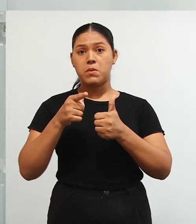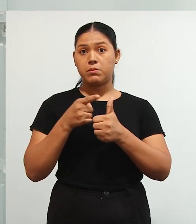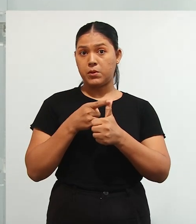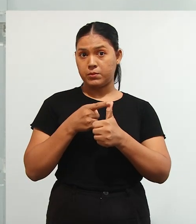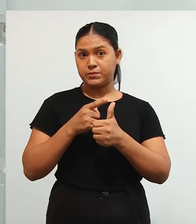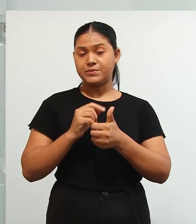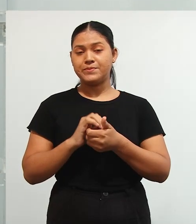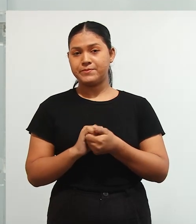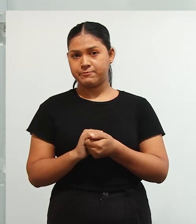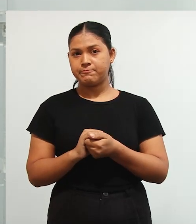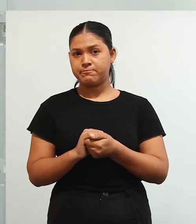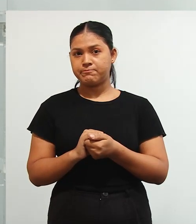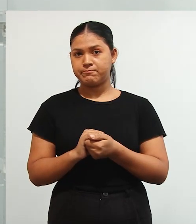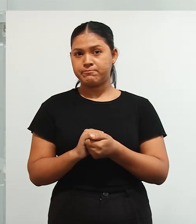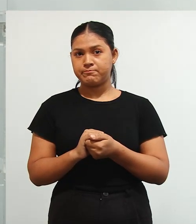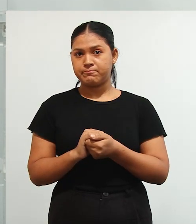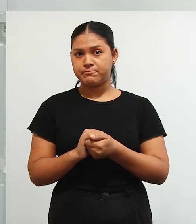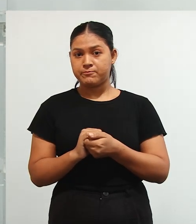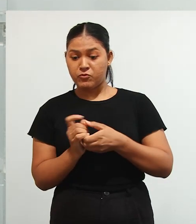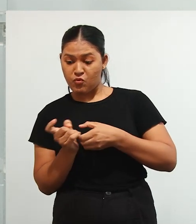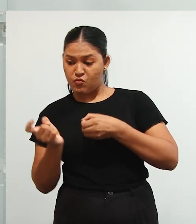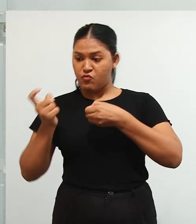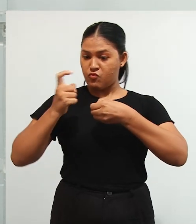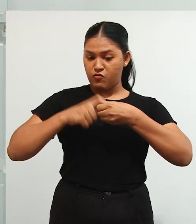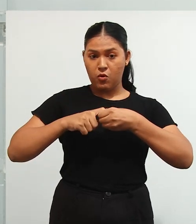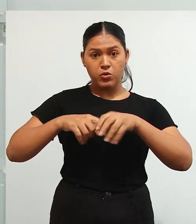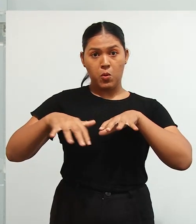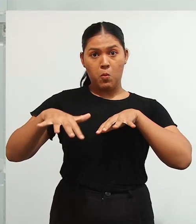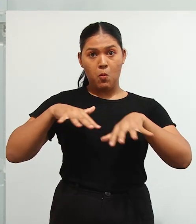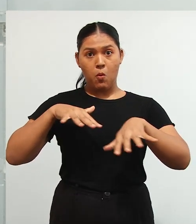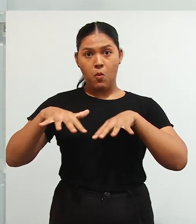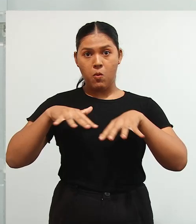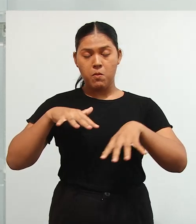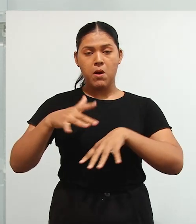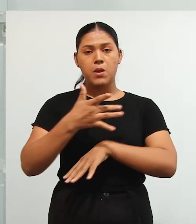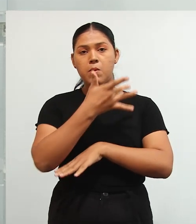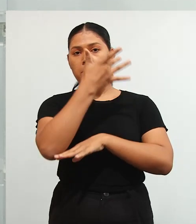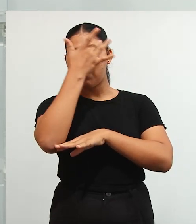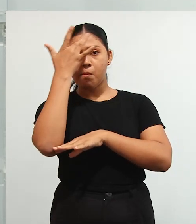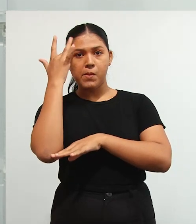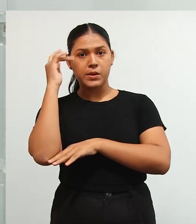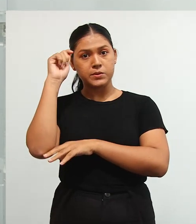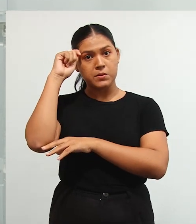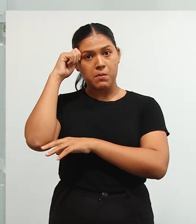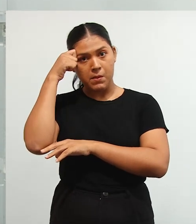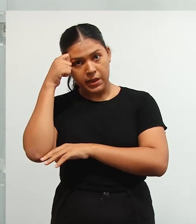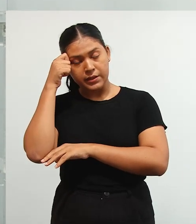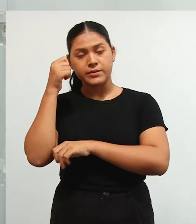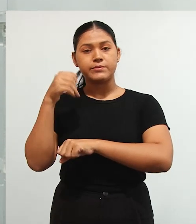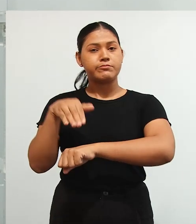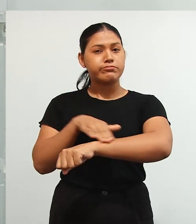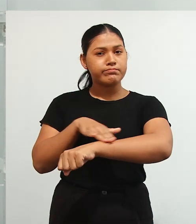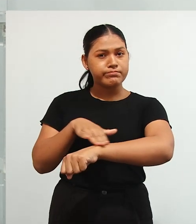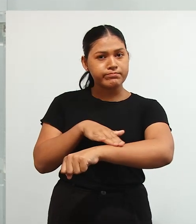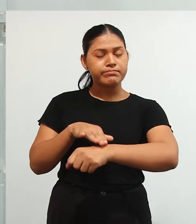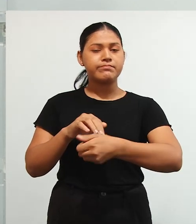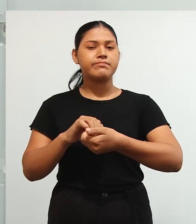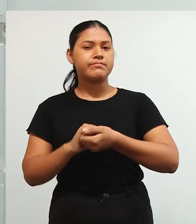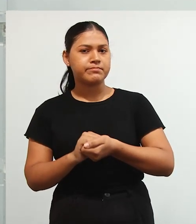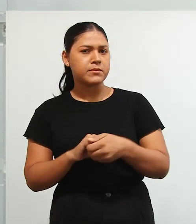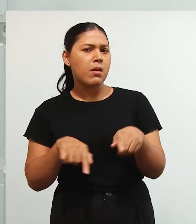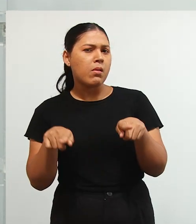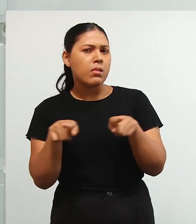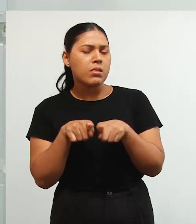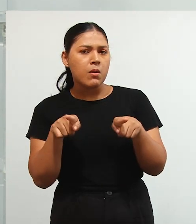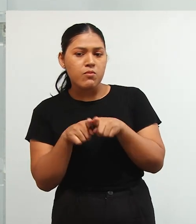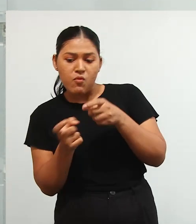o ressurgimento do movimento negro lá nas escadarias do Teatro Municipal em São Paulo. Você tem a